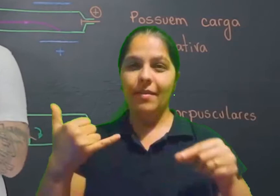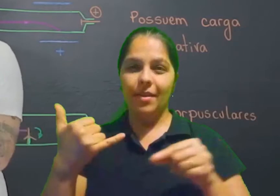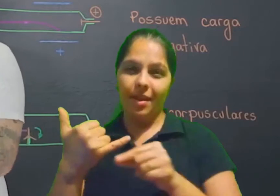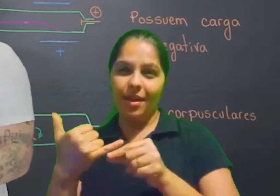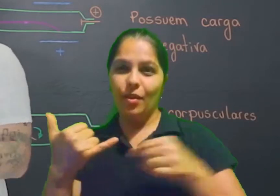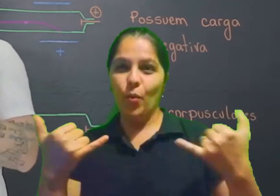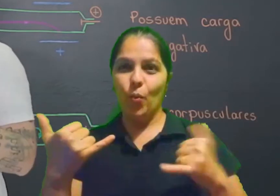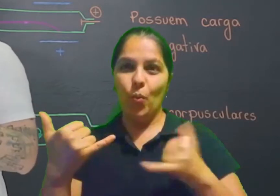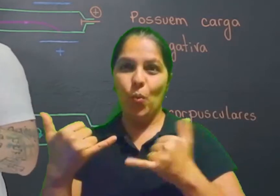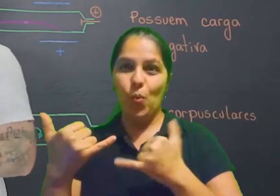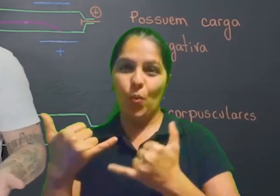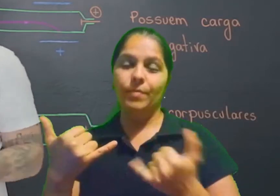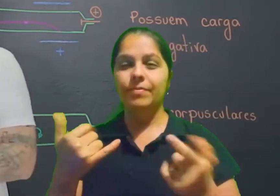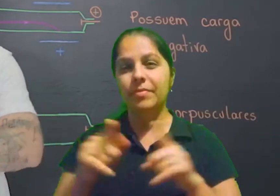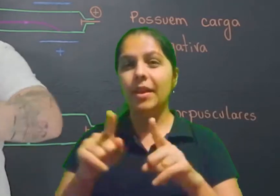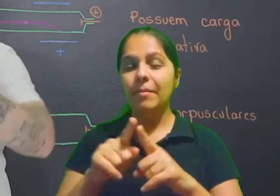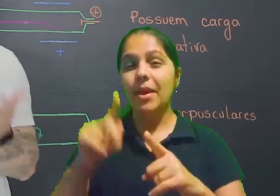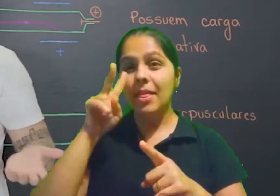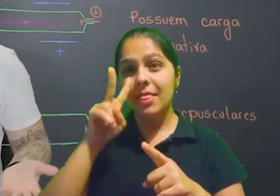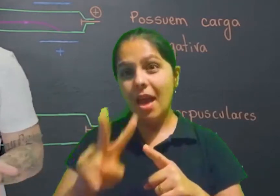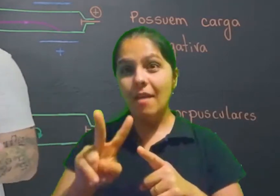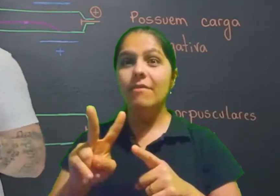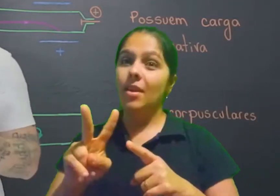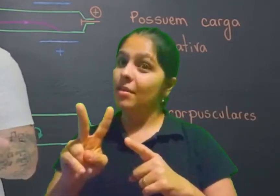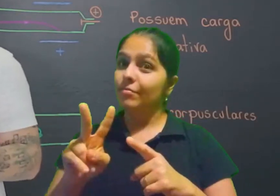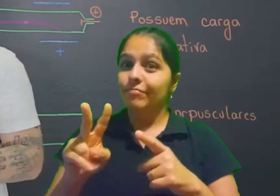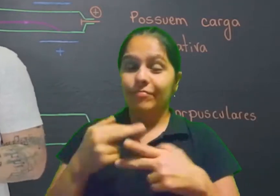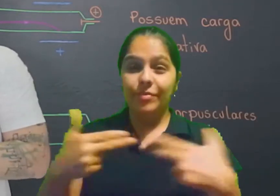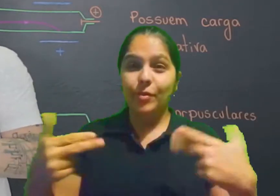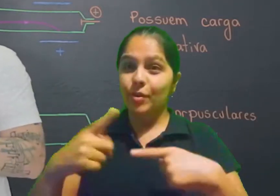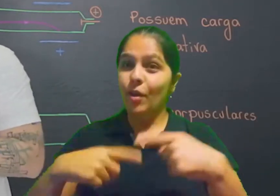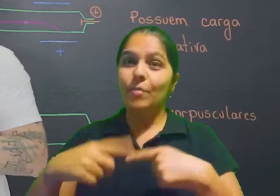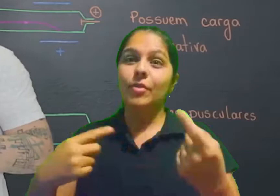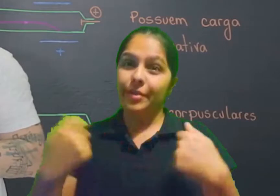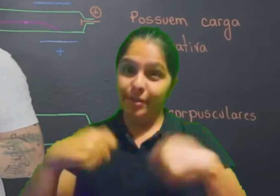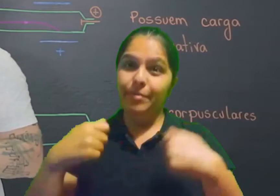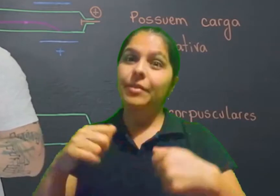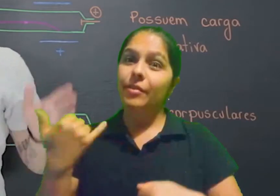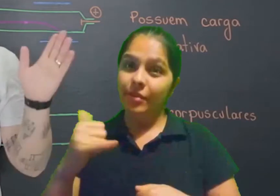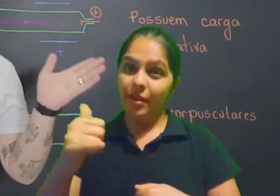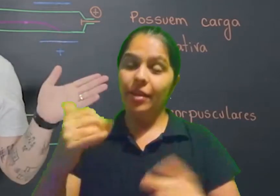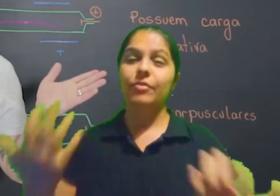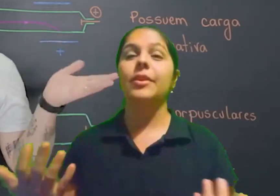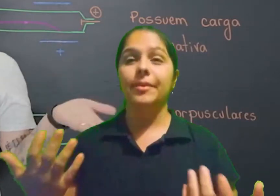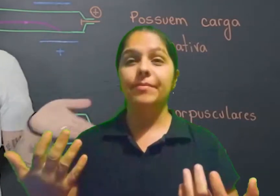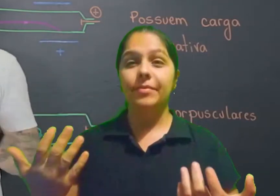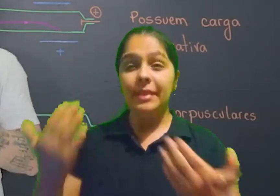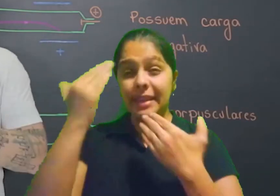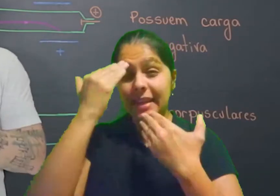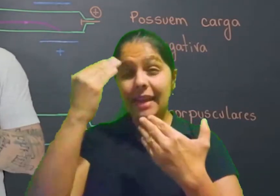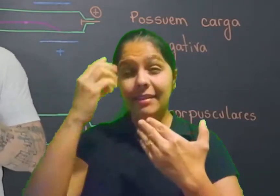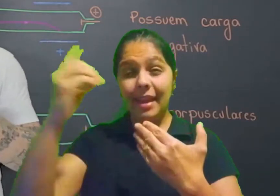então você está vendo a gente através de algum material que é baseado numa energia elétrica, graças a